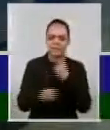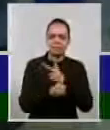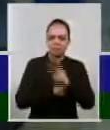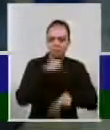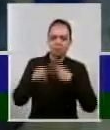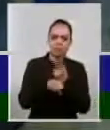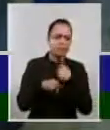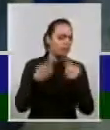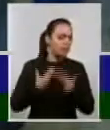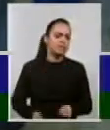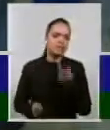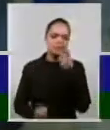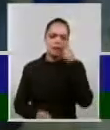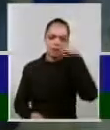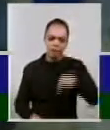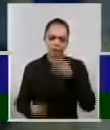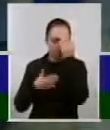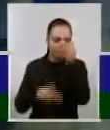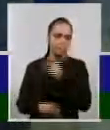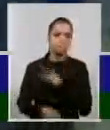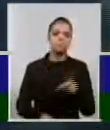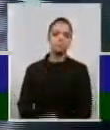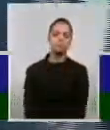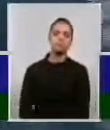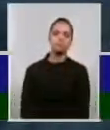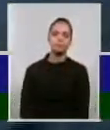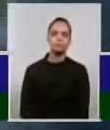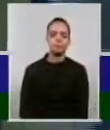cansar de falar isso aqui. Muito obrigado, senhor presidente.